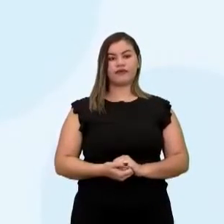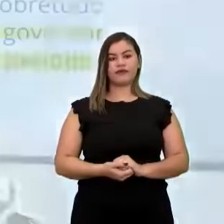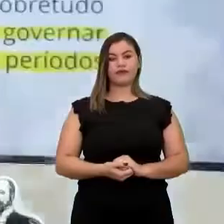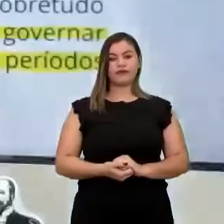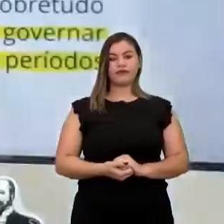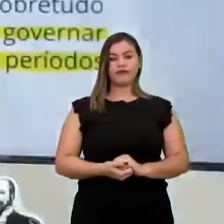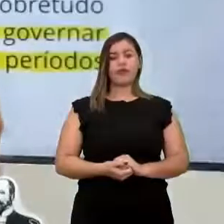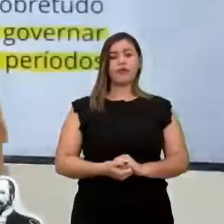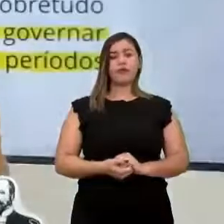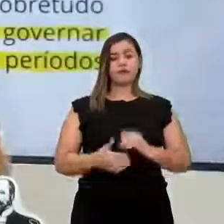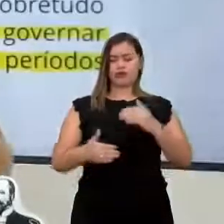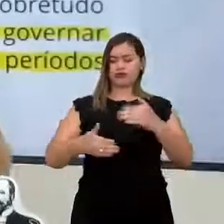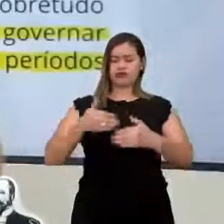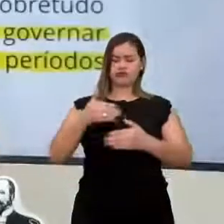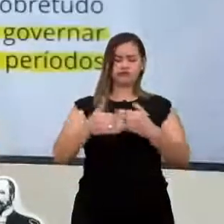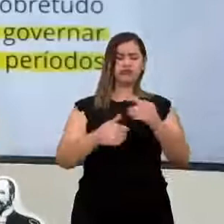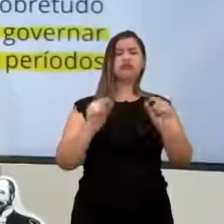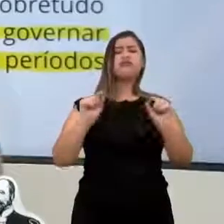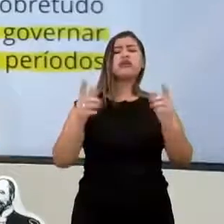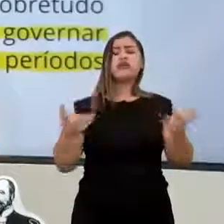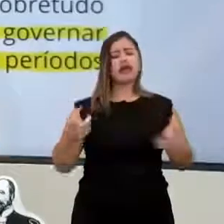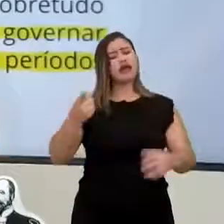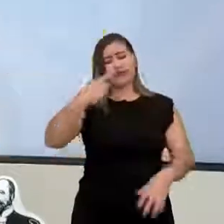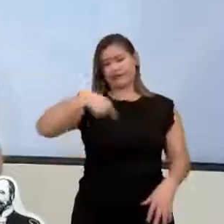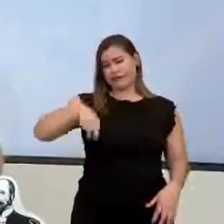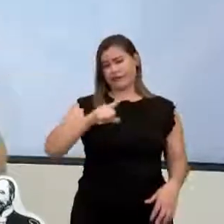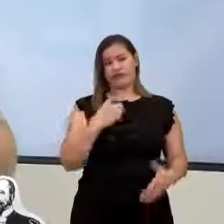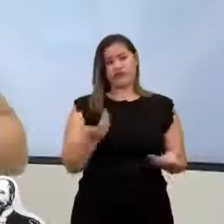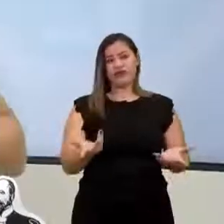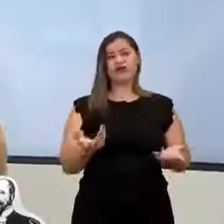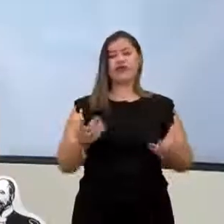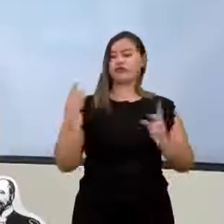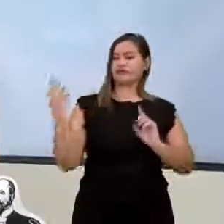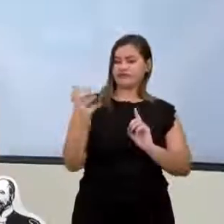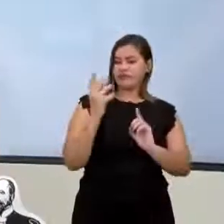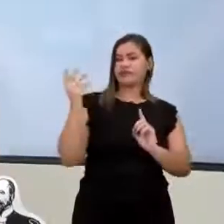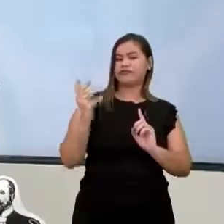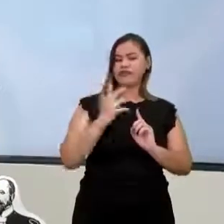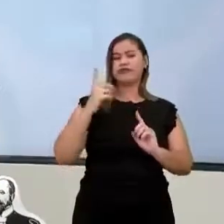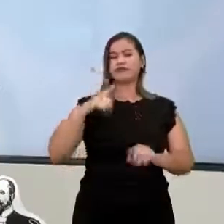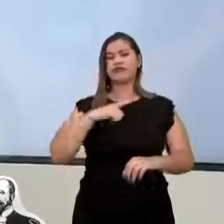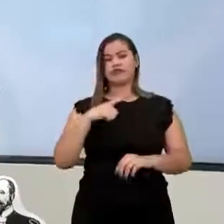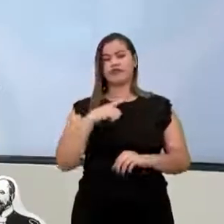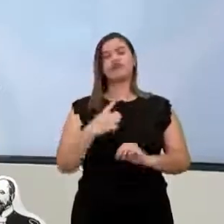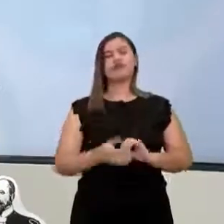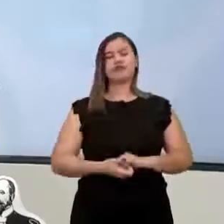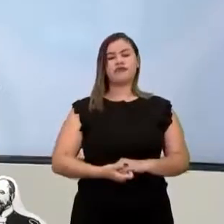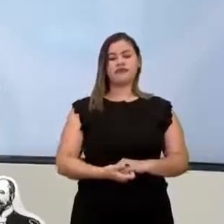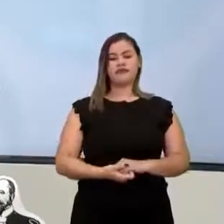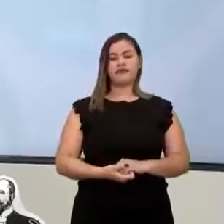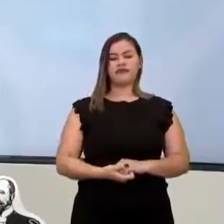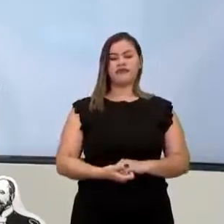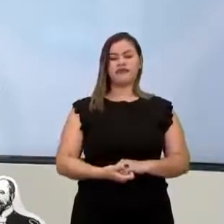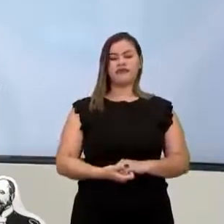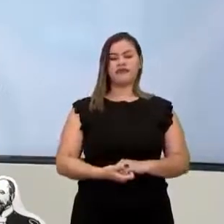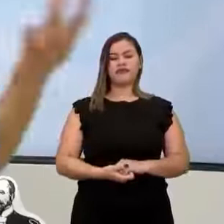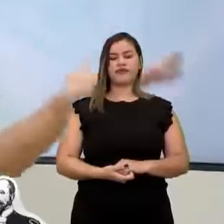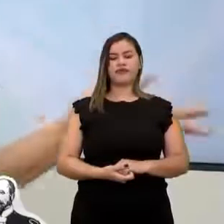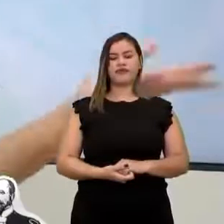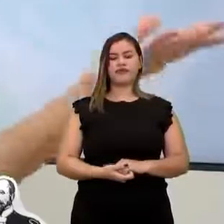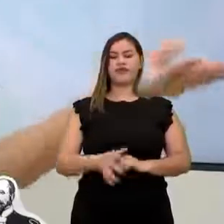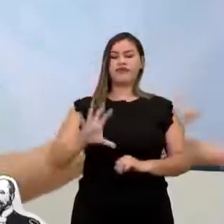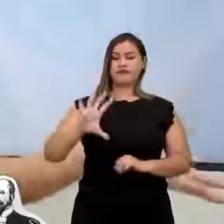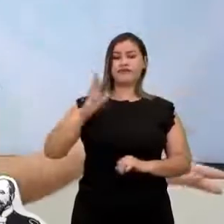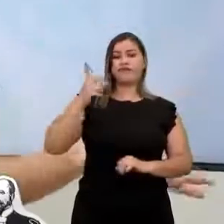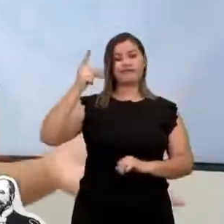as nações de períodos posteriores? Somos nós. Então, nós também fomos influenciados por este tipo de governo que